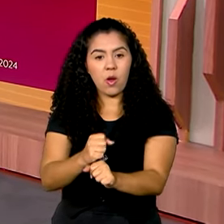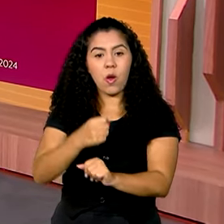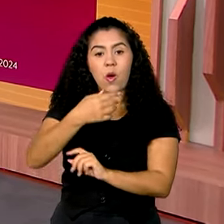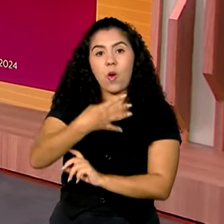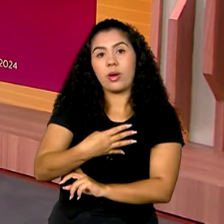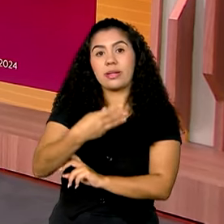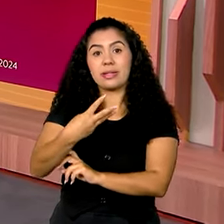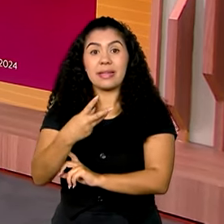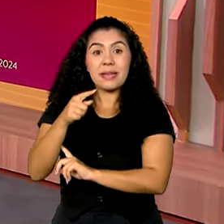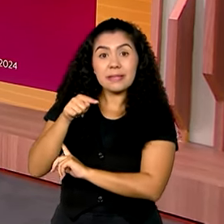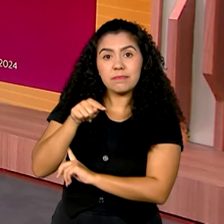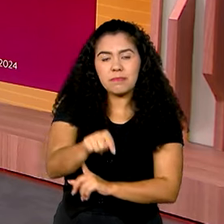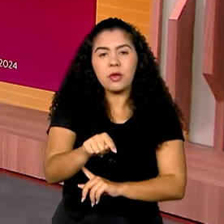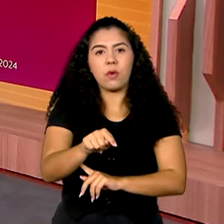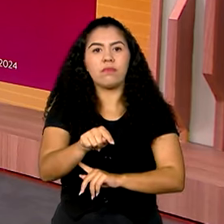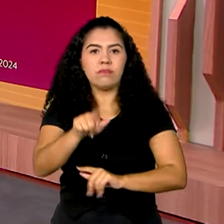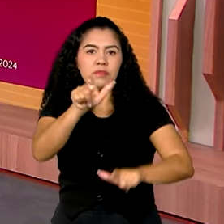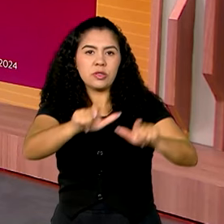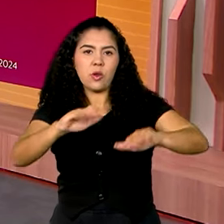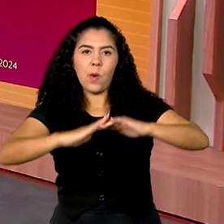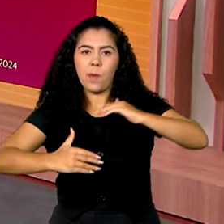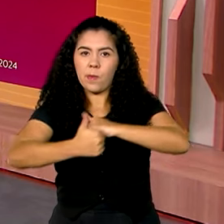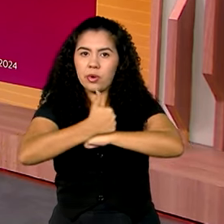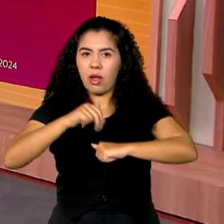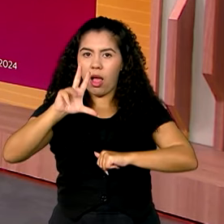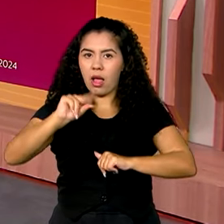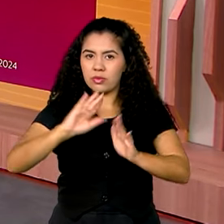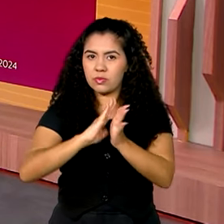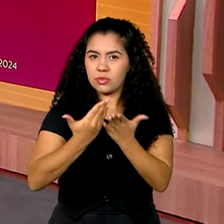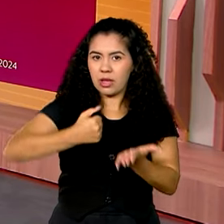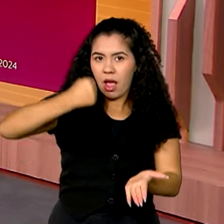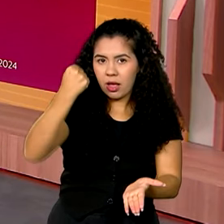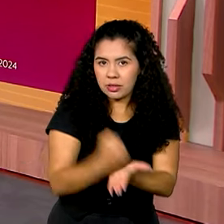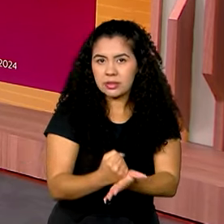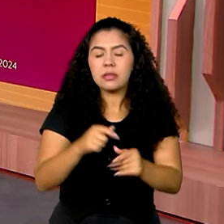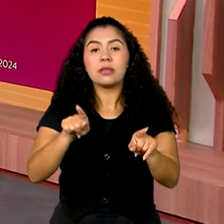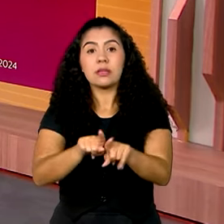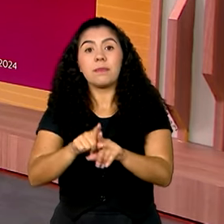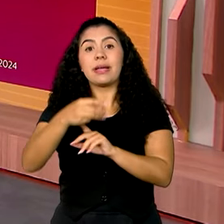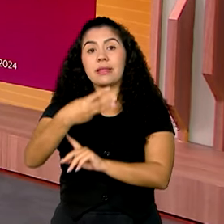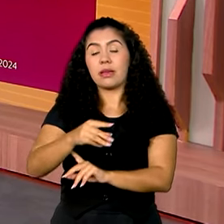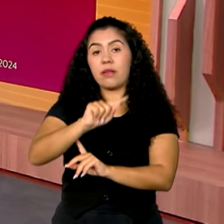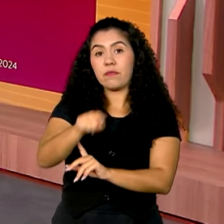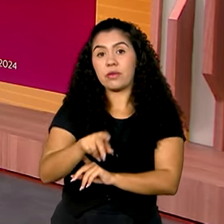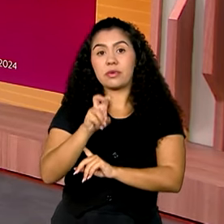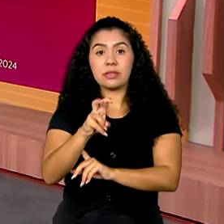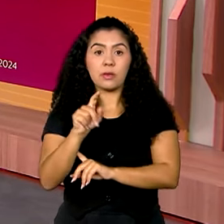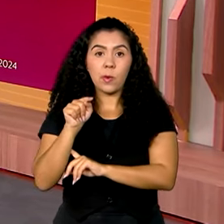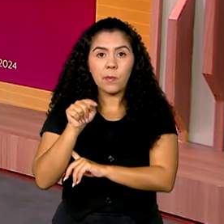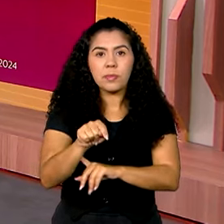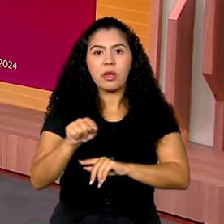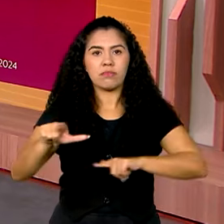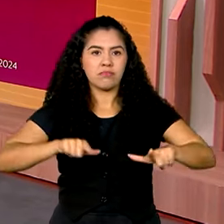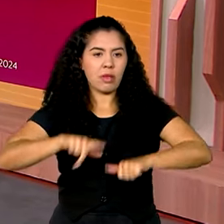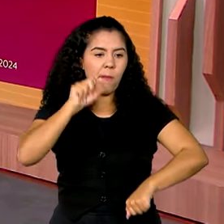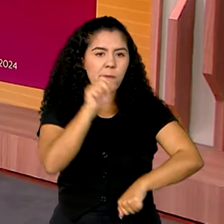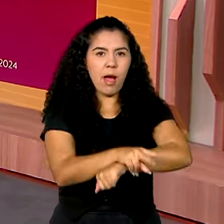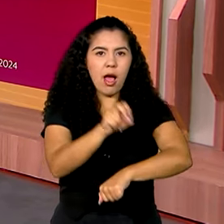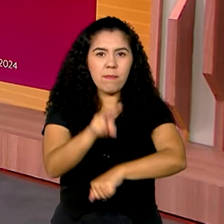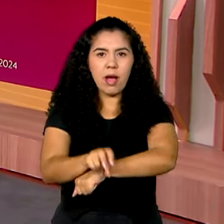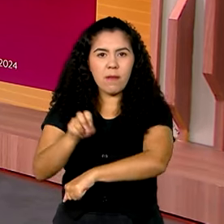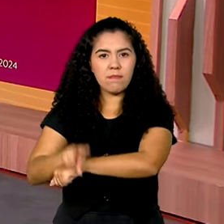43.600 com carteira assinada e 3,5 mil novos empregos formais